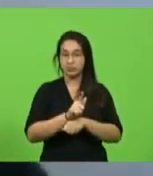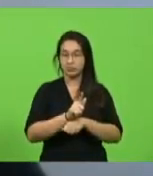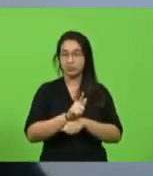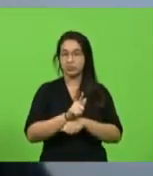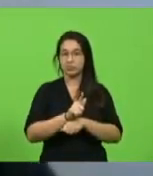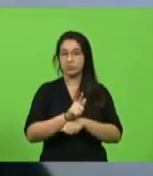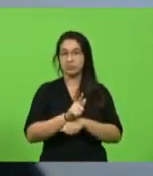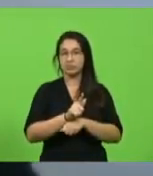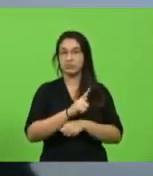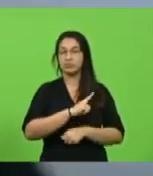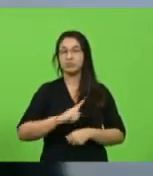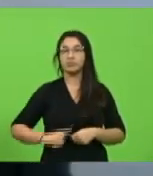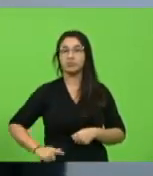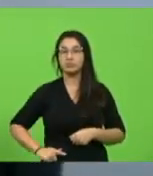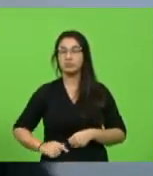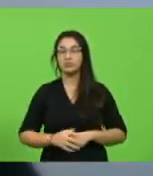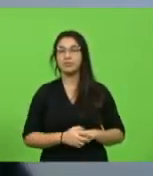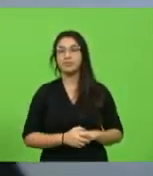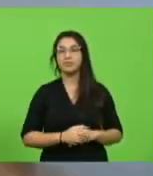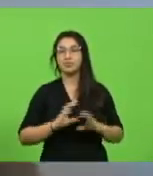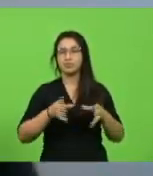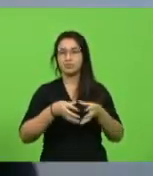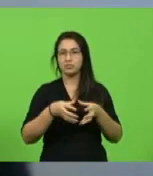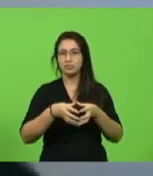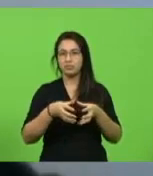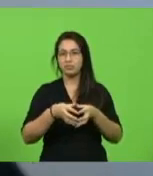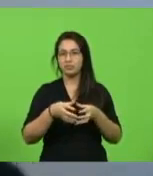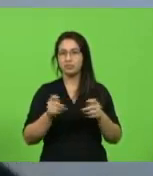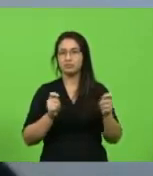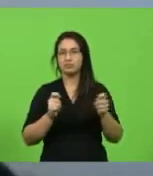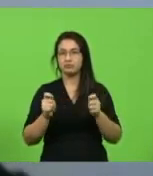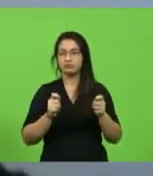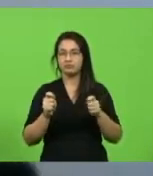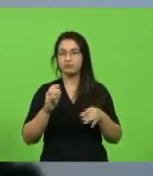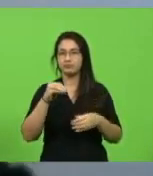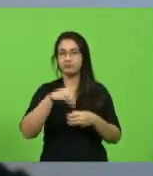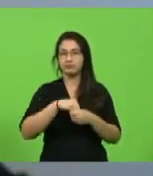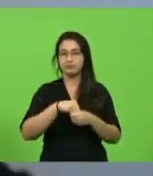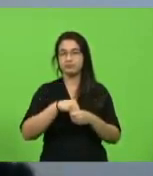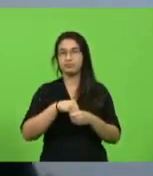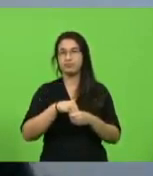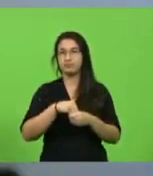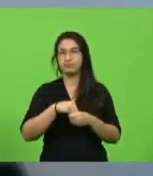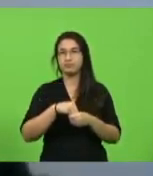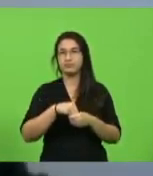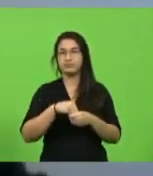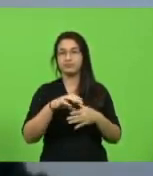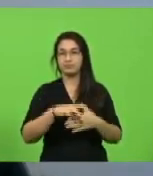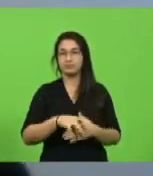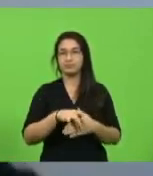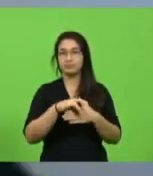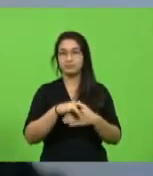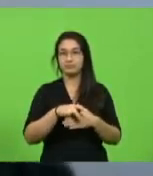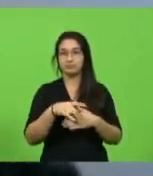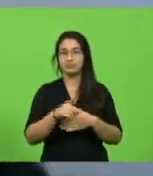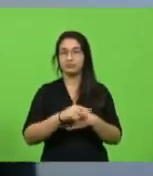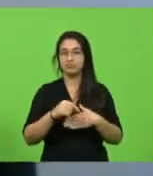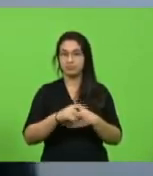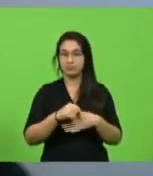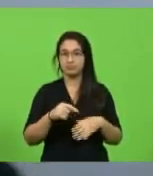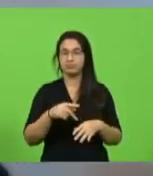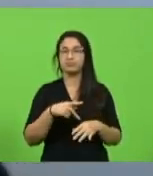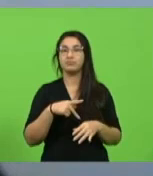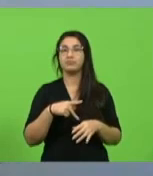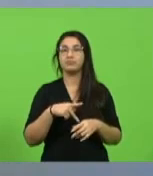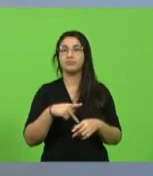assessoramento direto do governador do Estado, composto pelo secretário de Estado da Fazenda, pelo chefe da Casa Civil, pelo